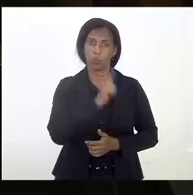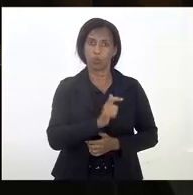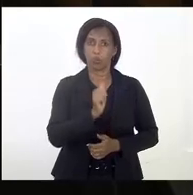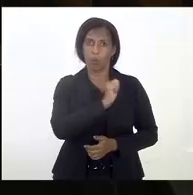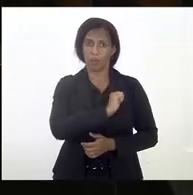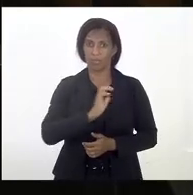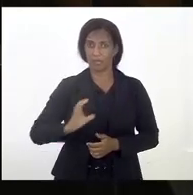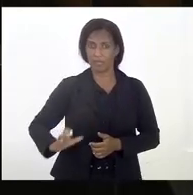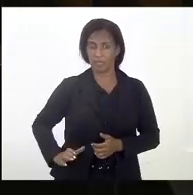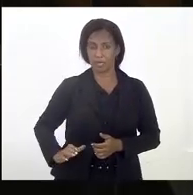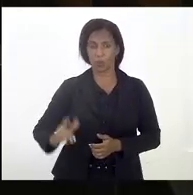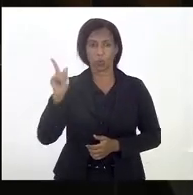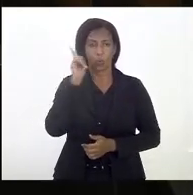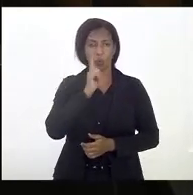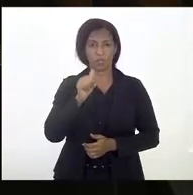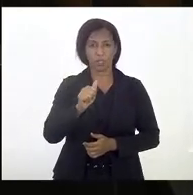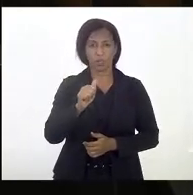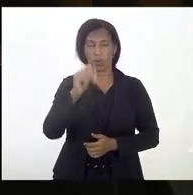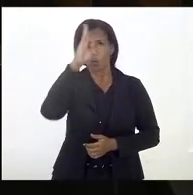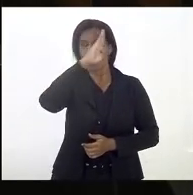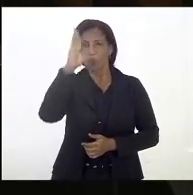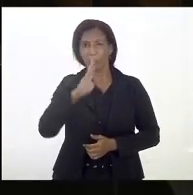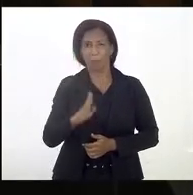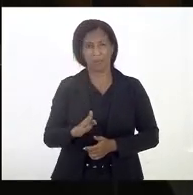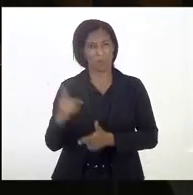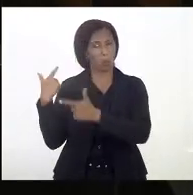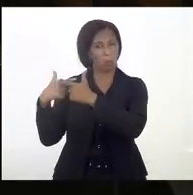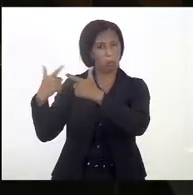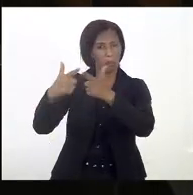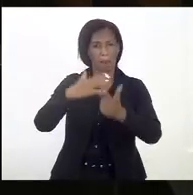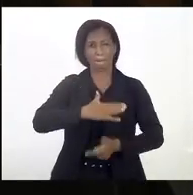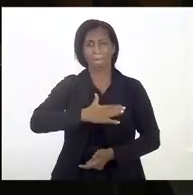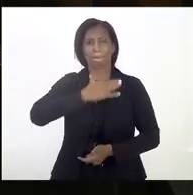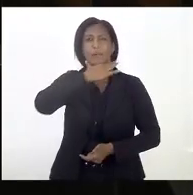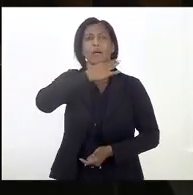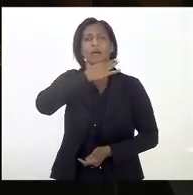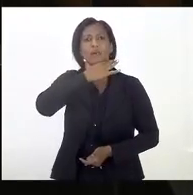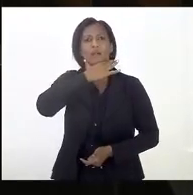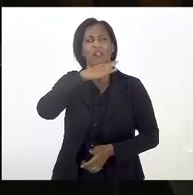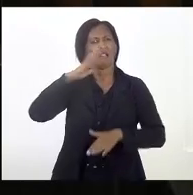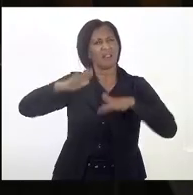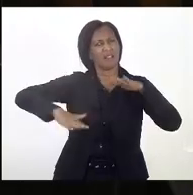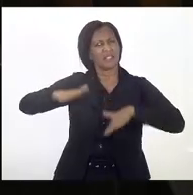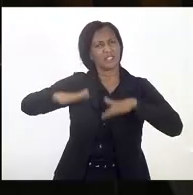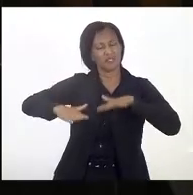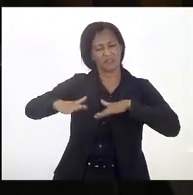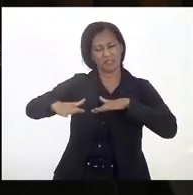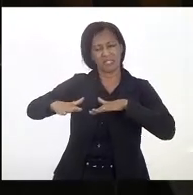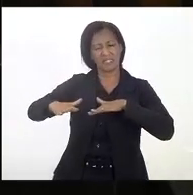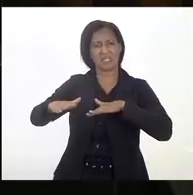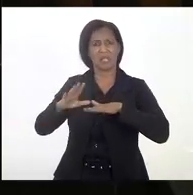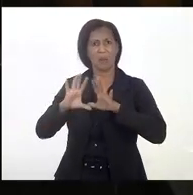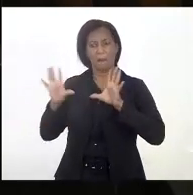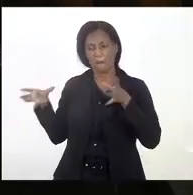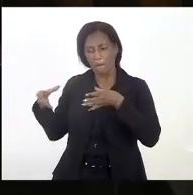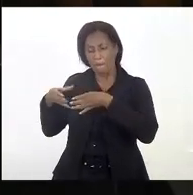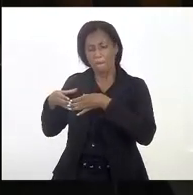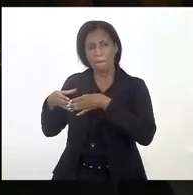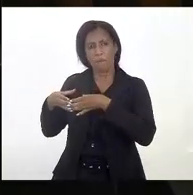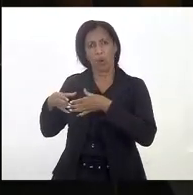no momento que o Brasil passa por passa por uma crise institucional que muitas vezes coloca em risco a própria tripartição